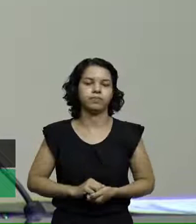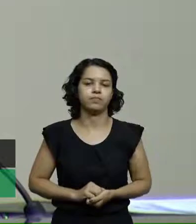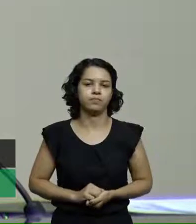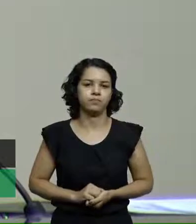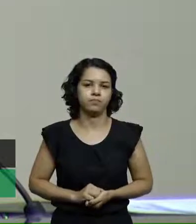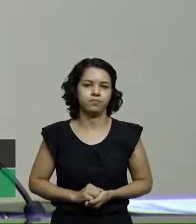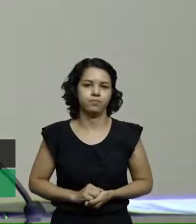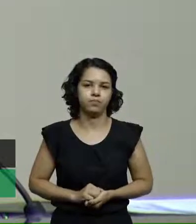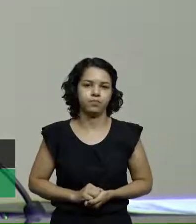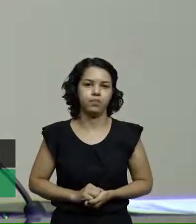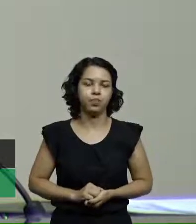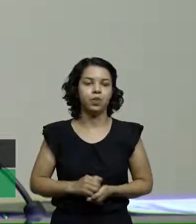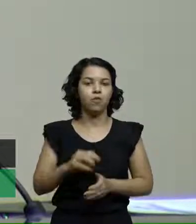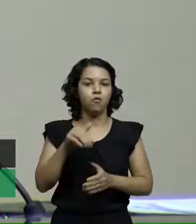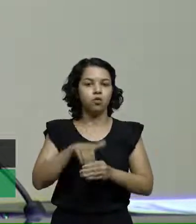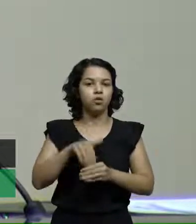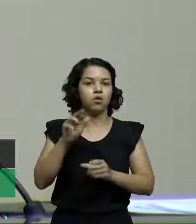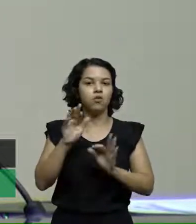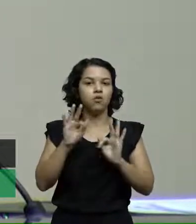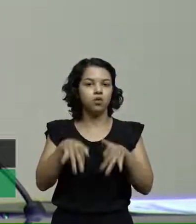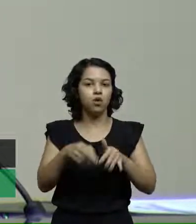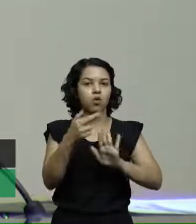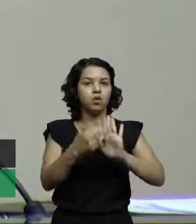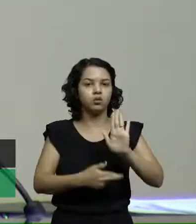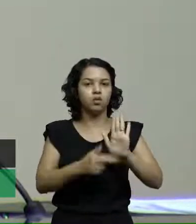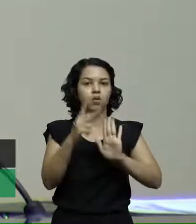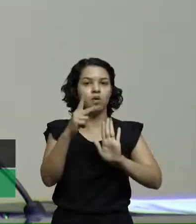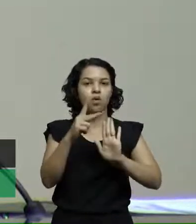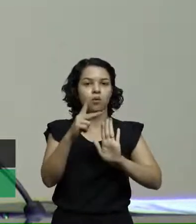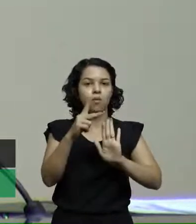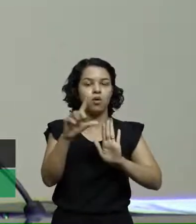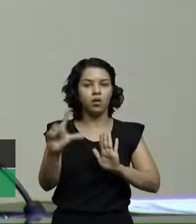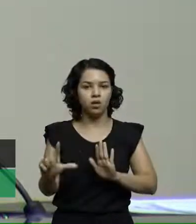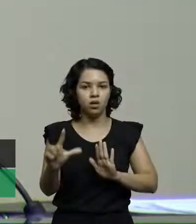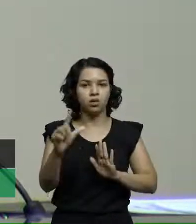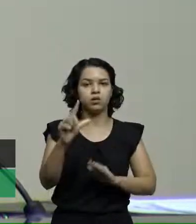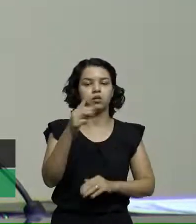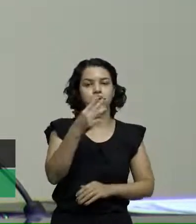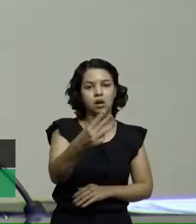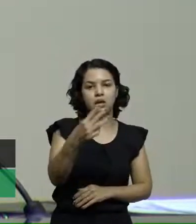Votação final da redação do projeto de lei PL